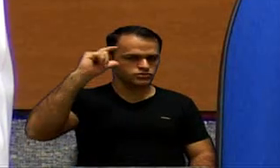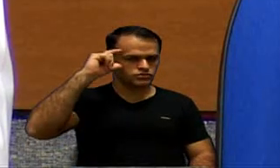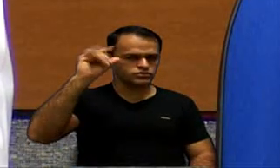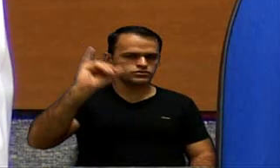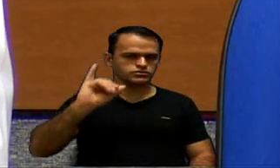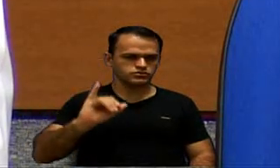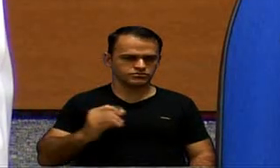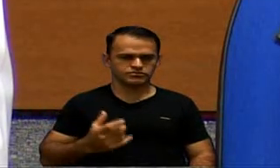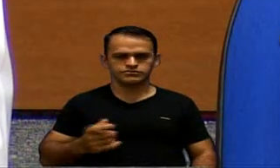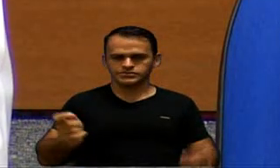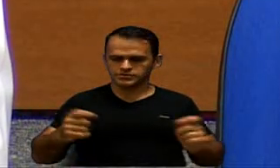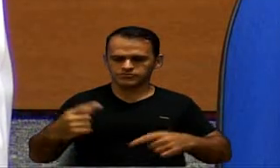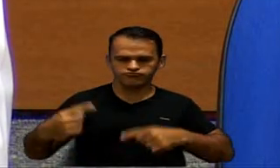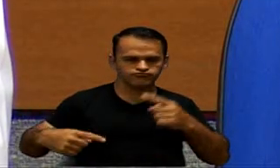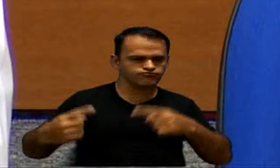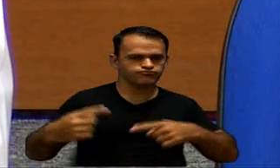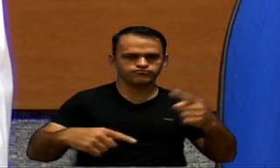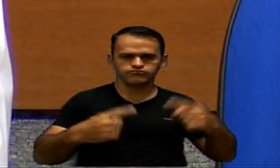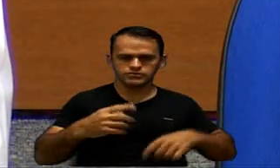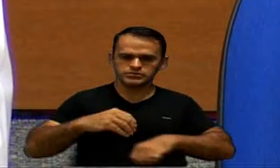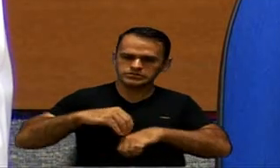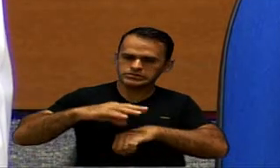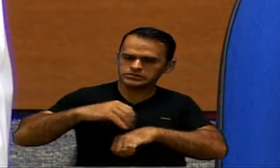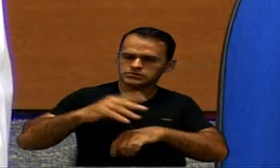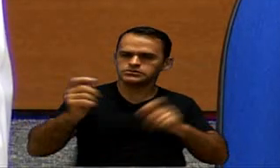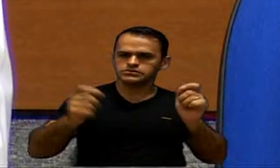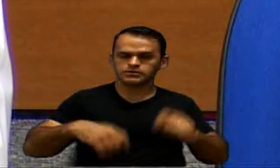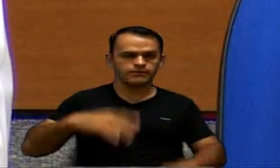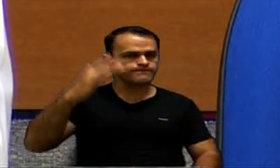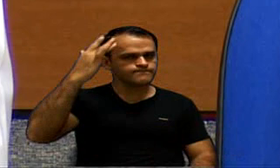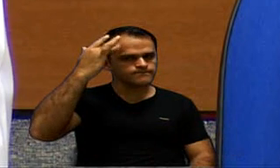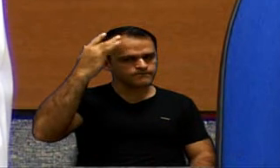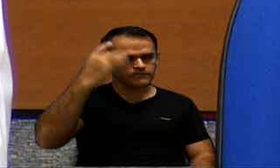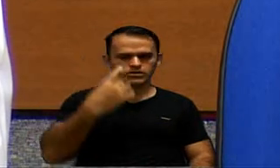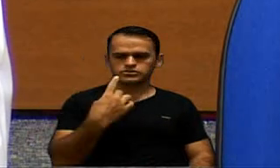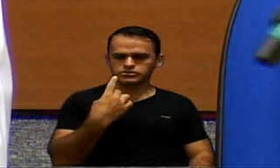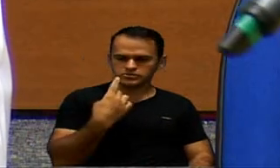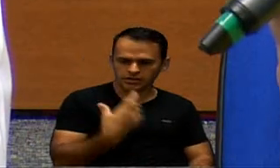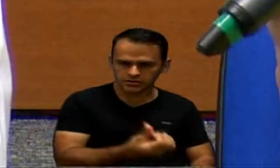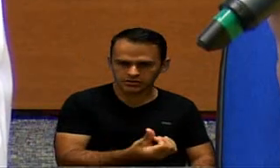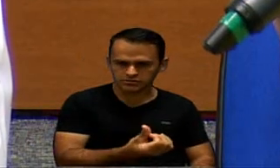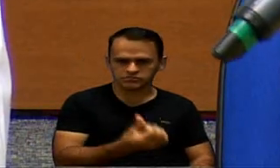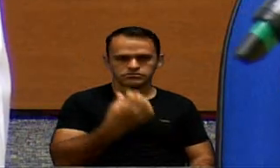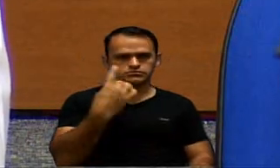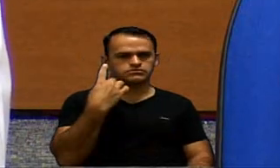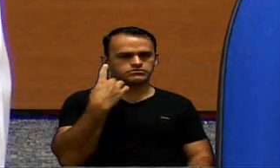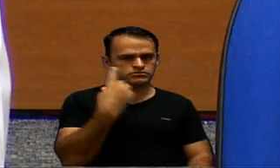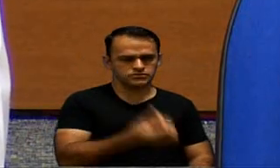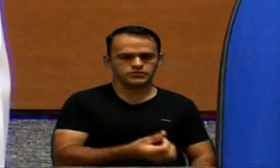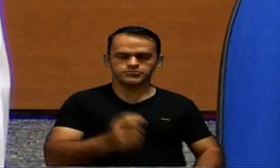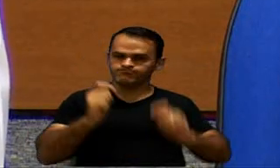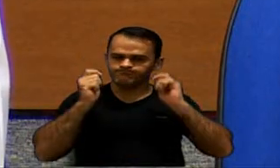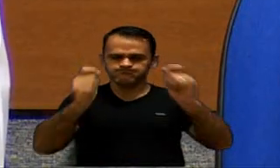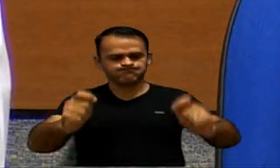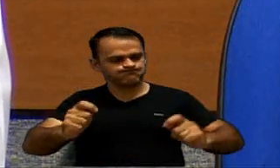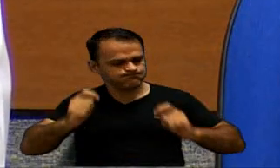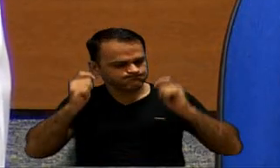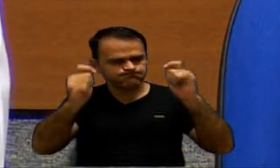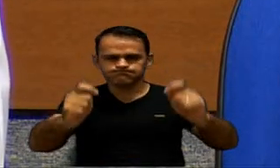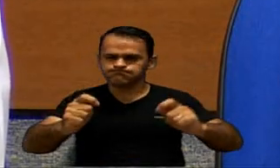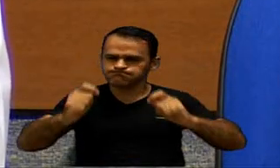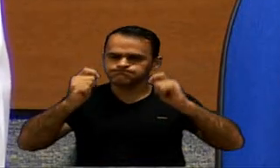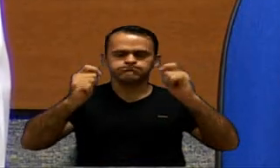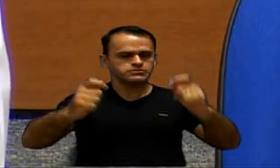audiência e aí com a proposta de 16 dias de ativismo, né? 16 dias de ativismo para debater